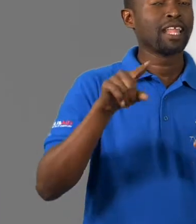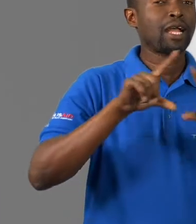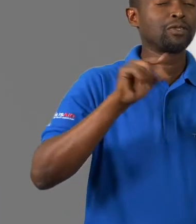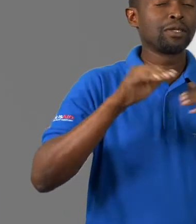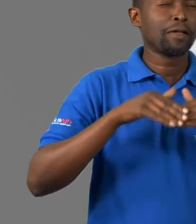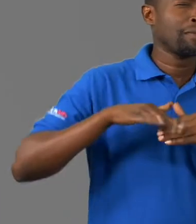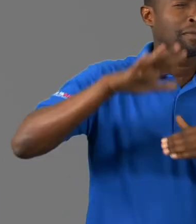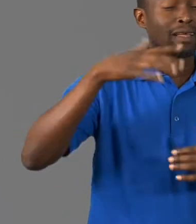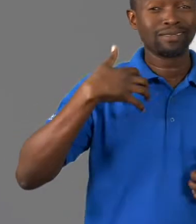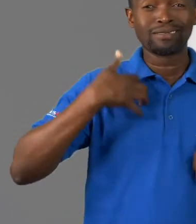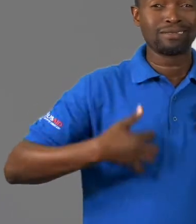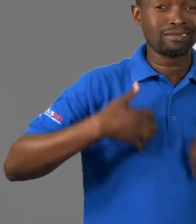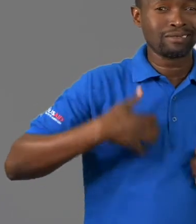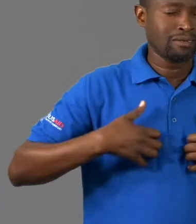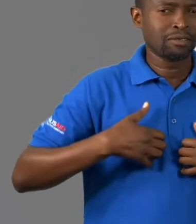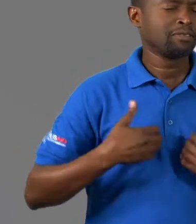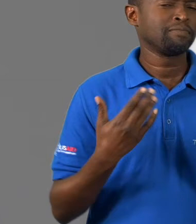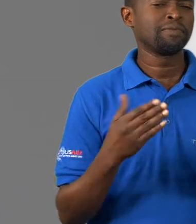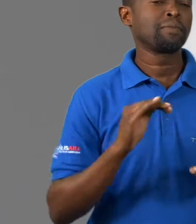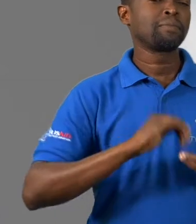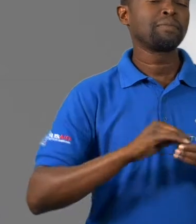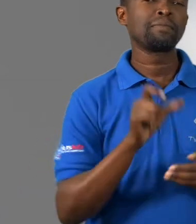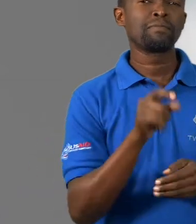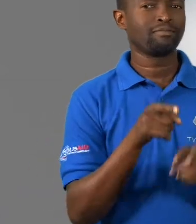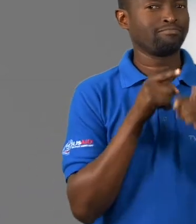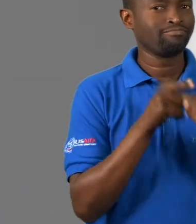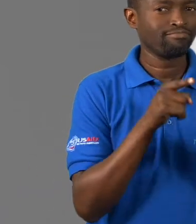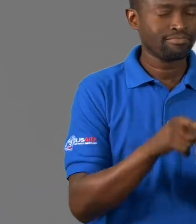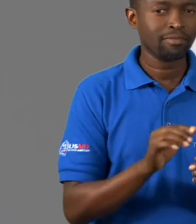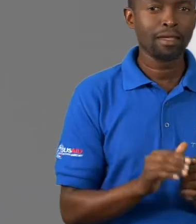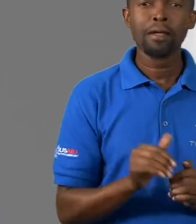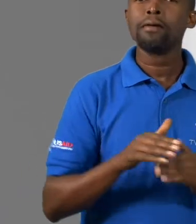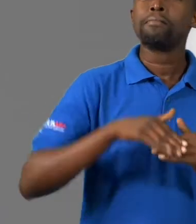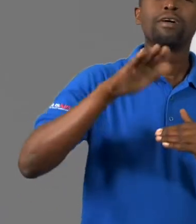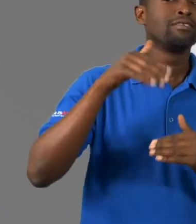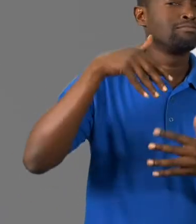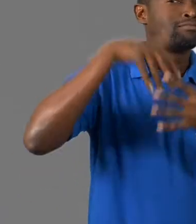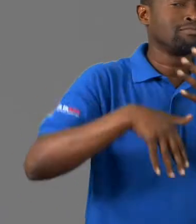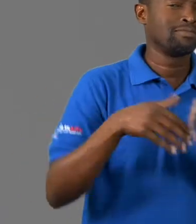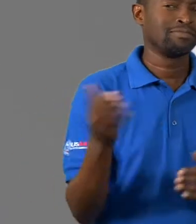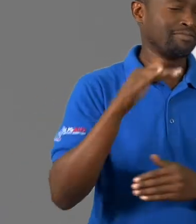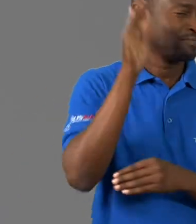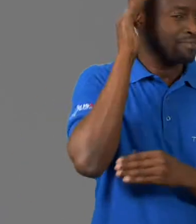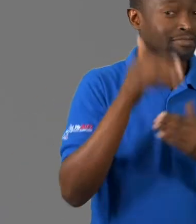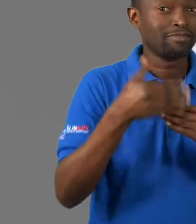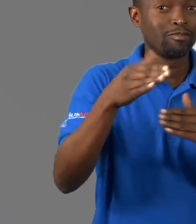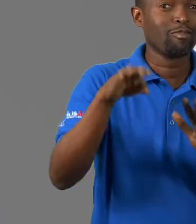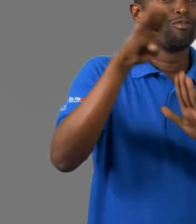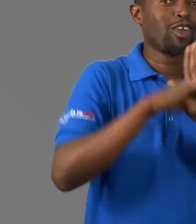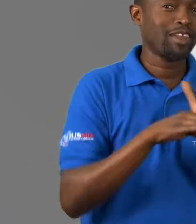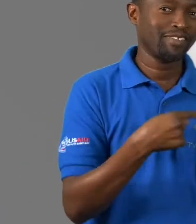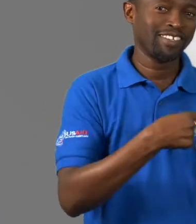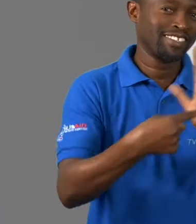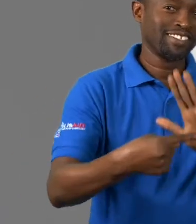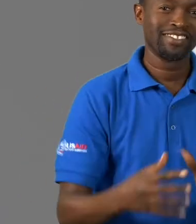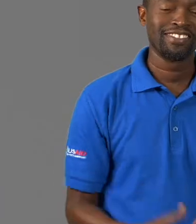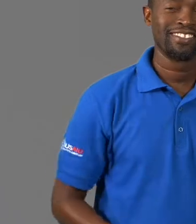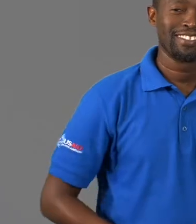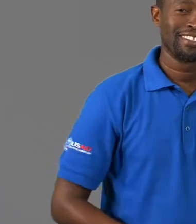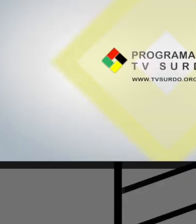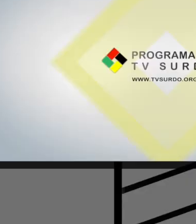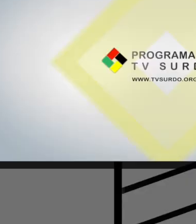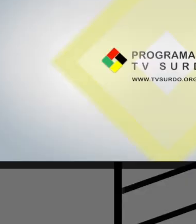Este é um assunto bastante preocupante. Alguns termos são pejorativos. Vamos seguir este caso nos próximos